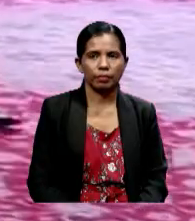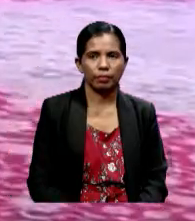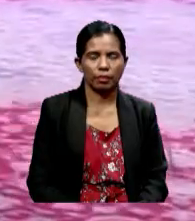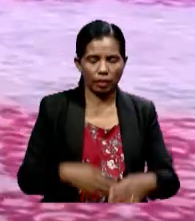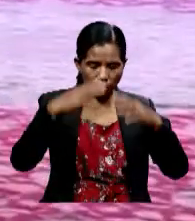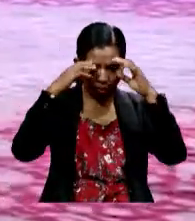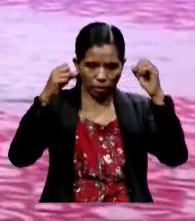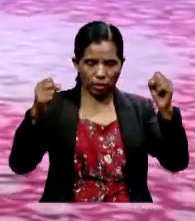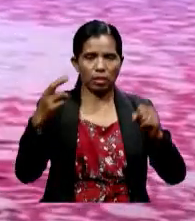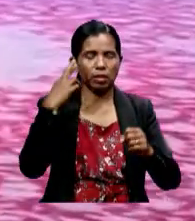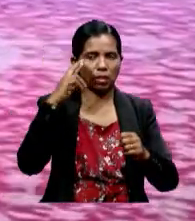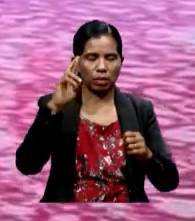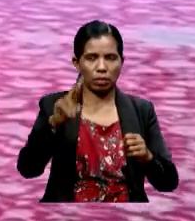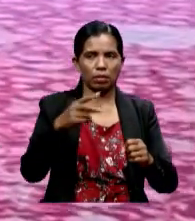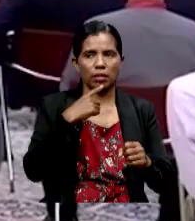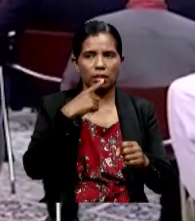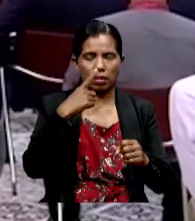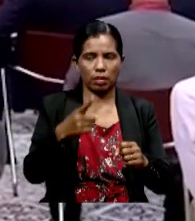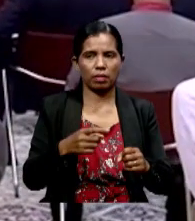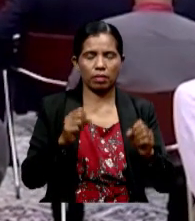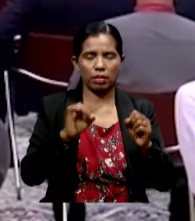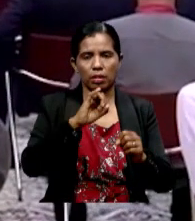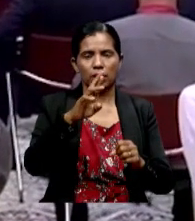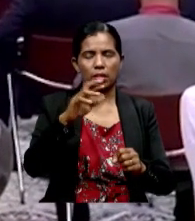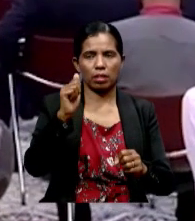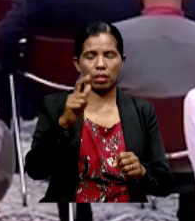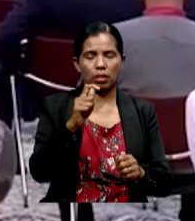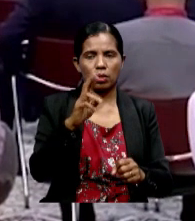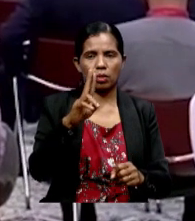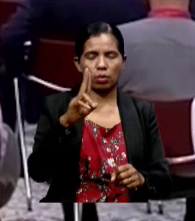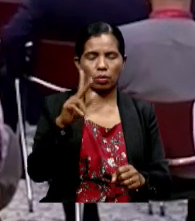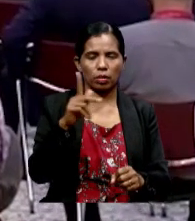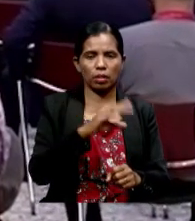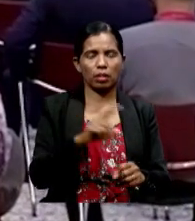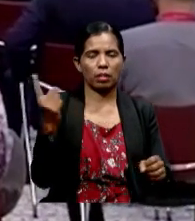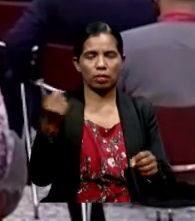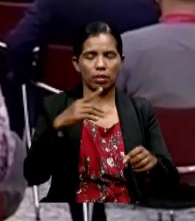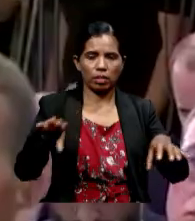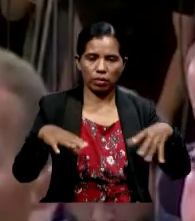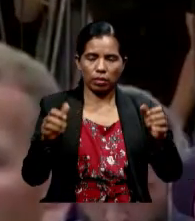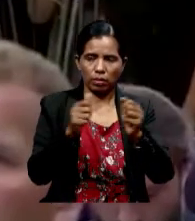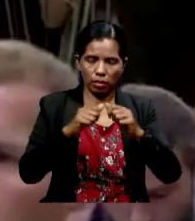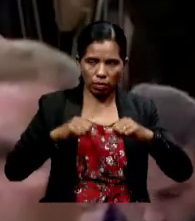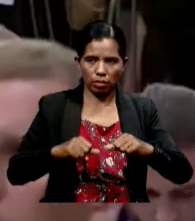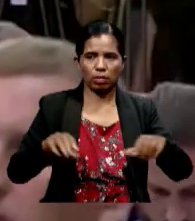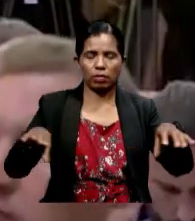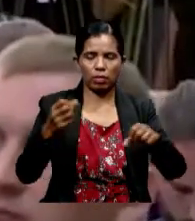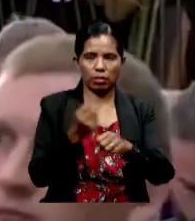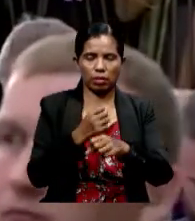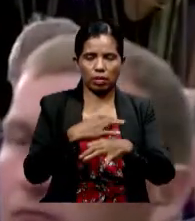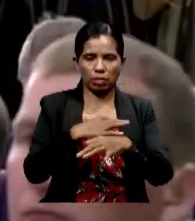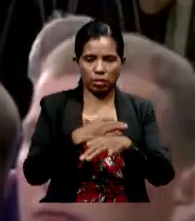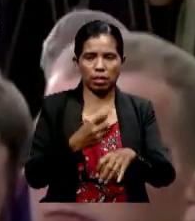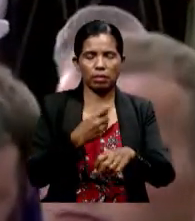Presidente Rússia Vladimir Putin ateten, Rússia, Irão, Turquia mantém compromisso bilateral onde continua esforço a normalizar a